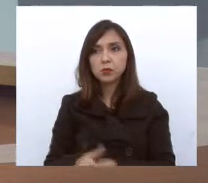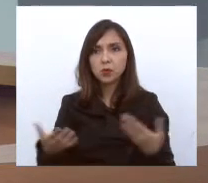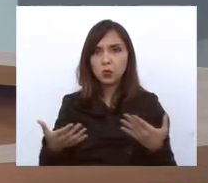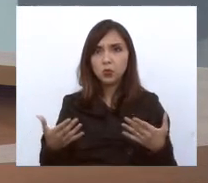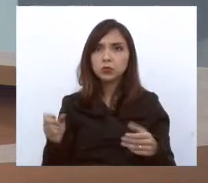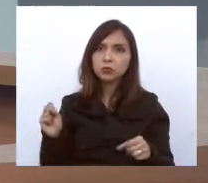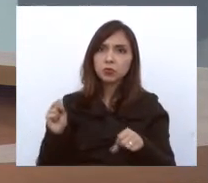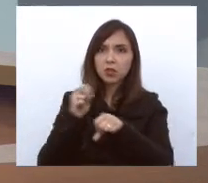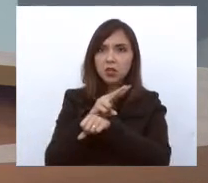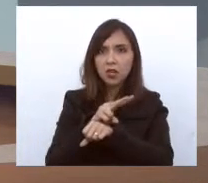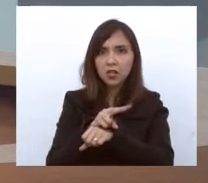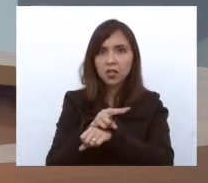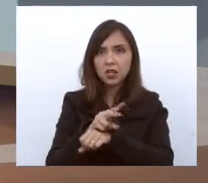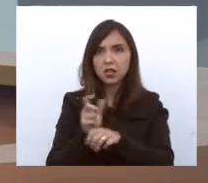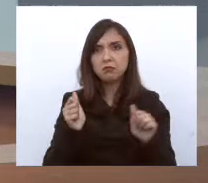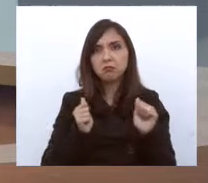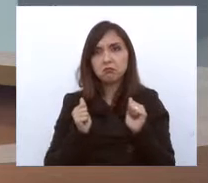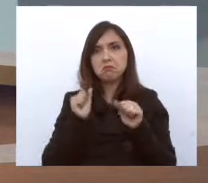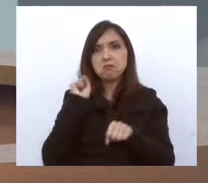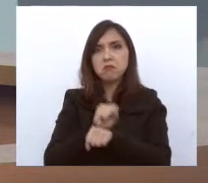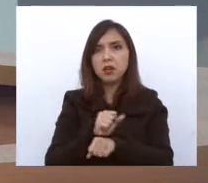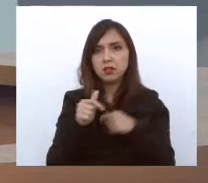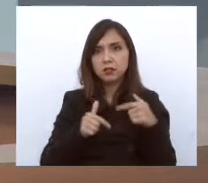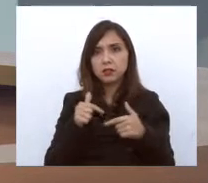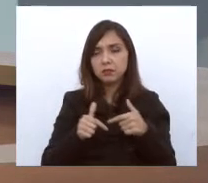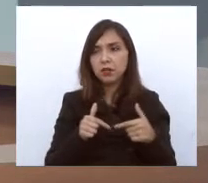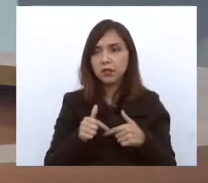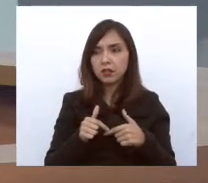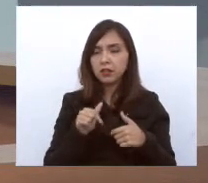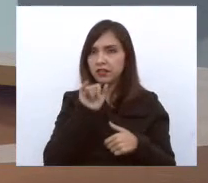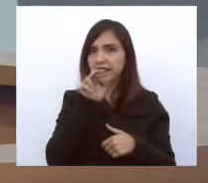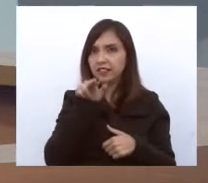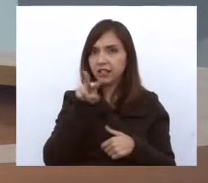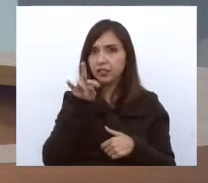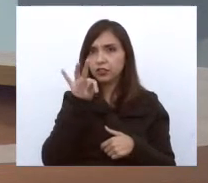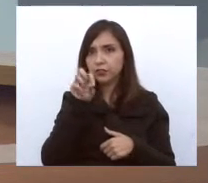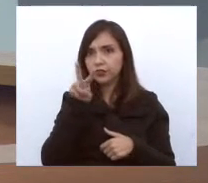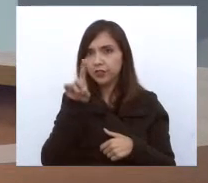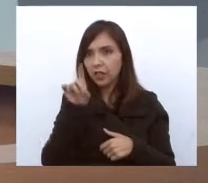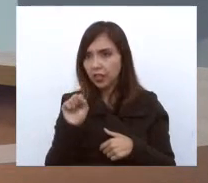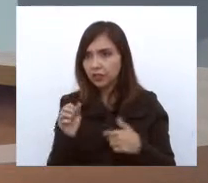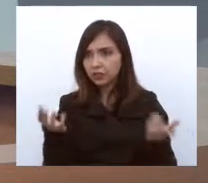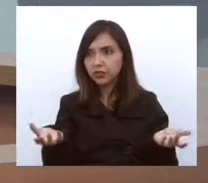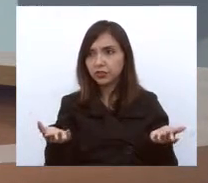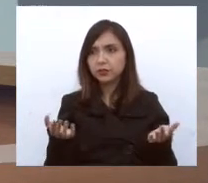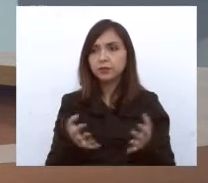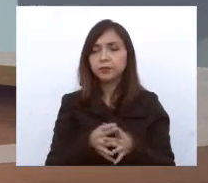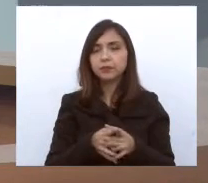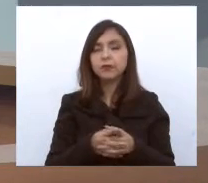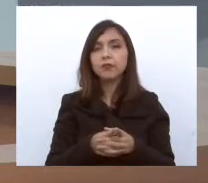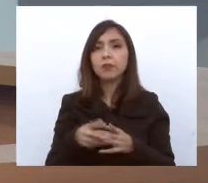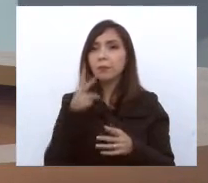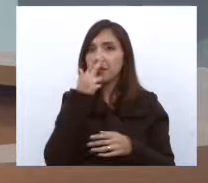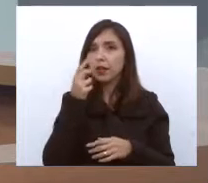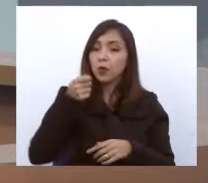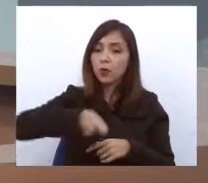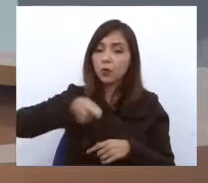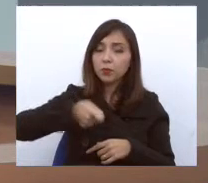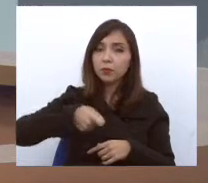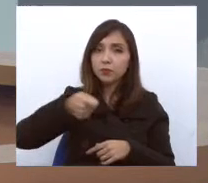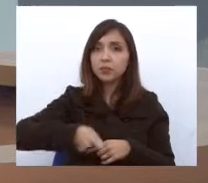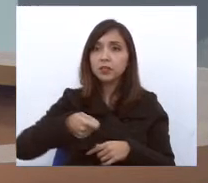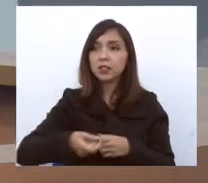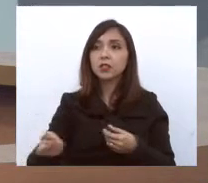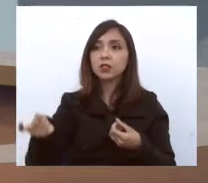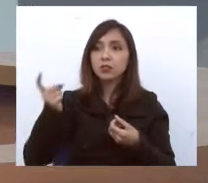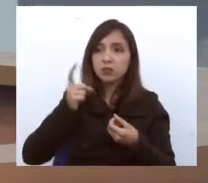entra para a inatividade, é obrigatoriamente, são obrigados a voltar e